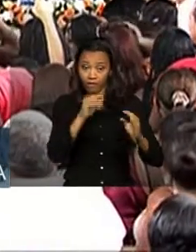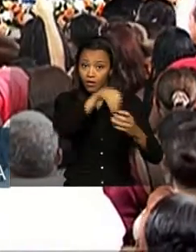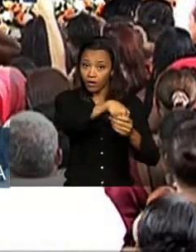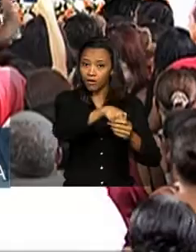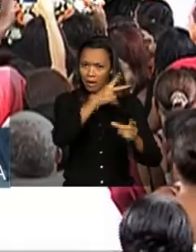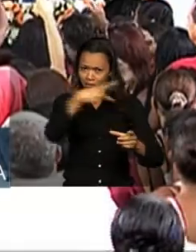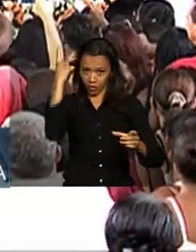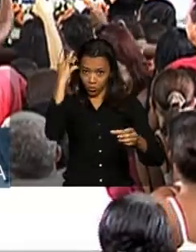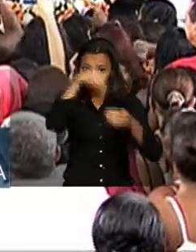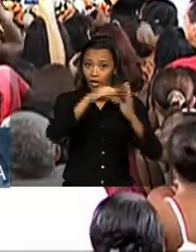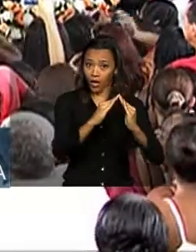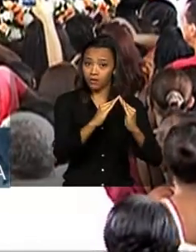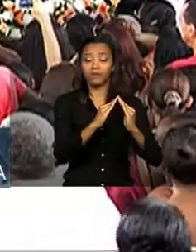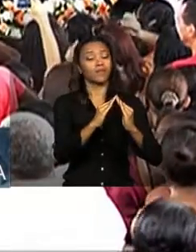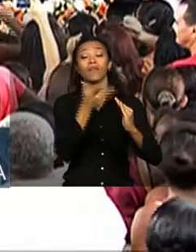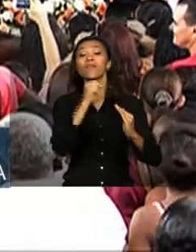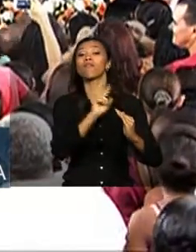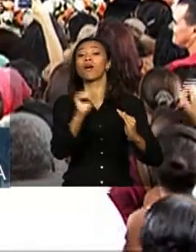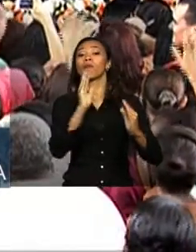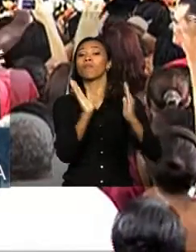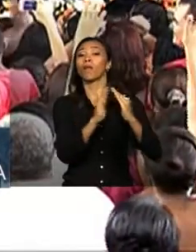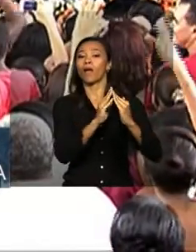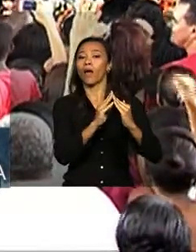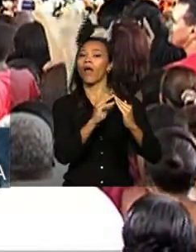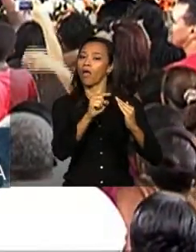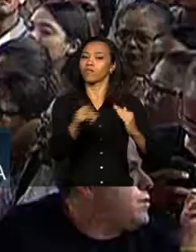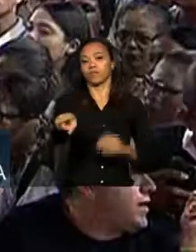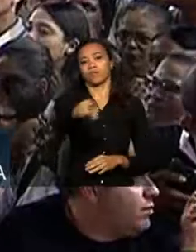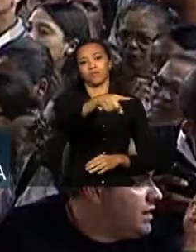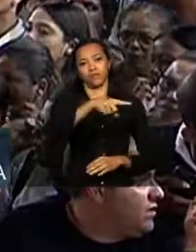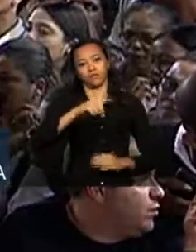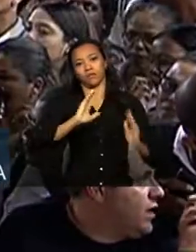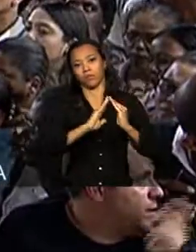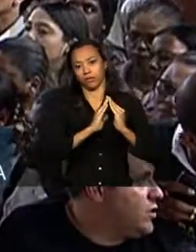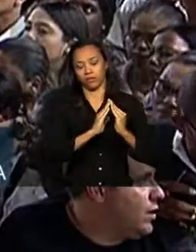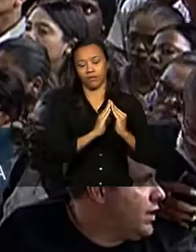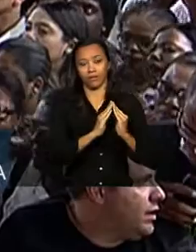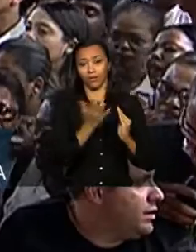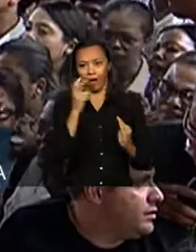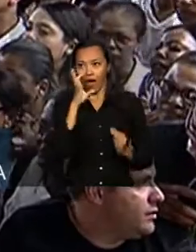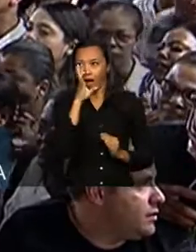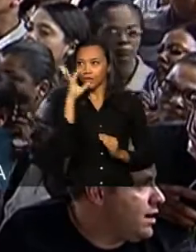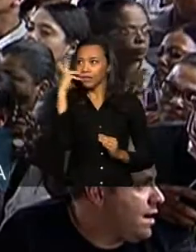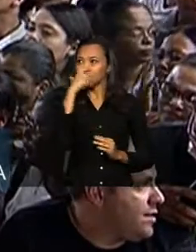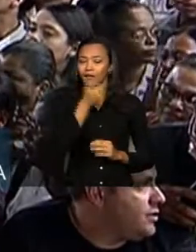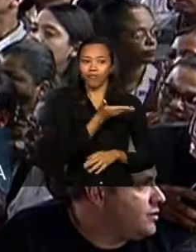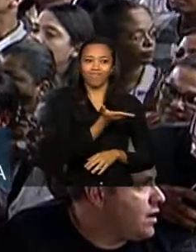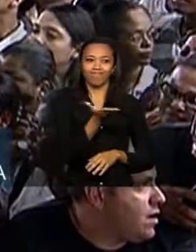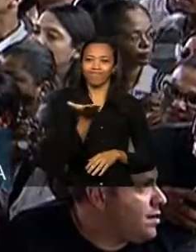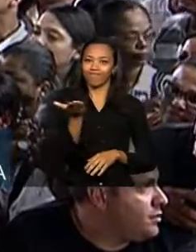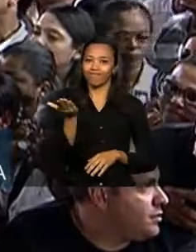a presidenta? Quem vai morar são vocês. Isso aqui tá bonito, não tá?